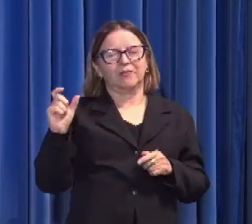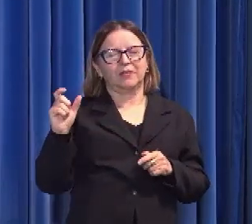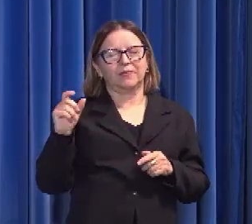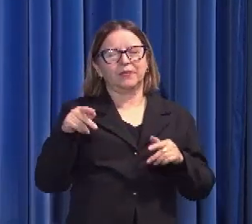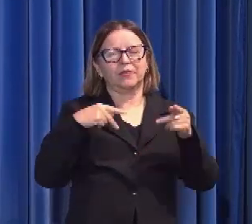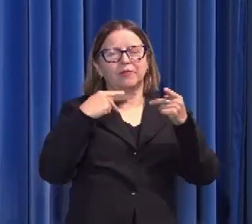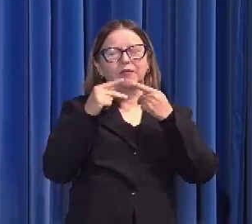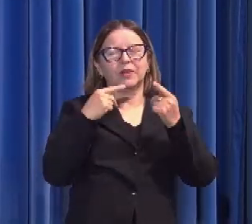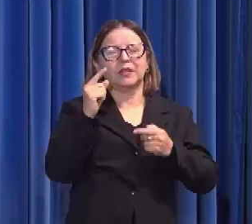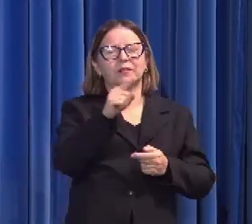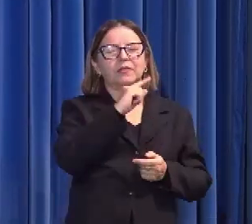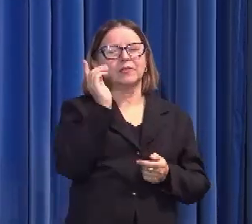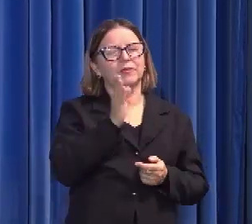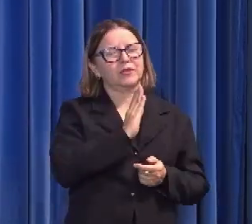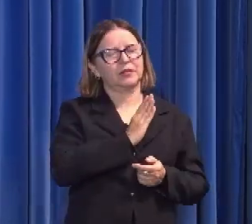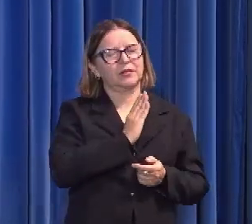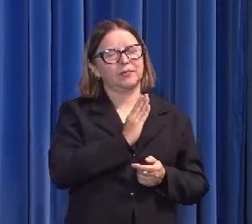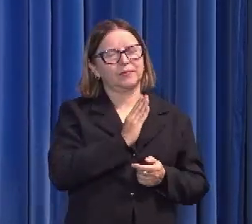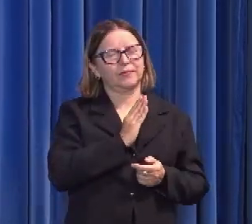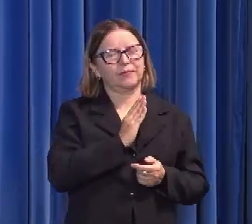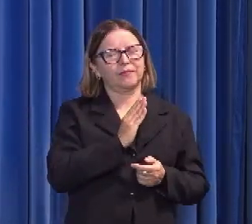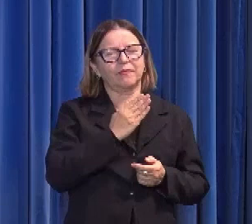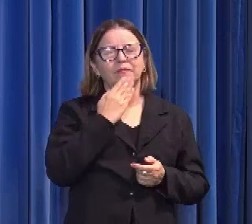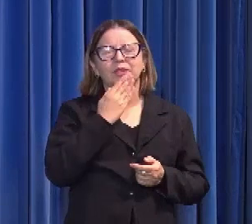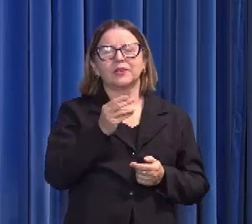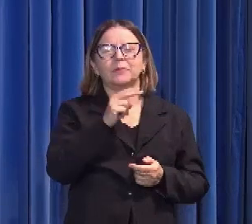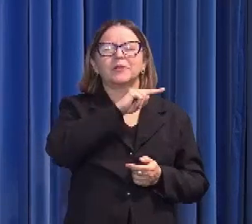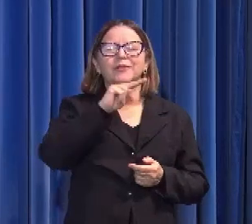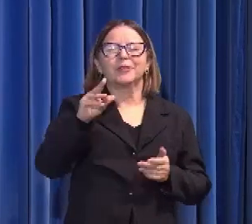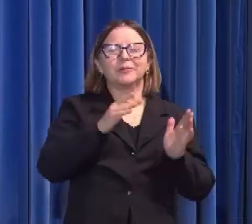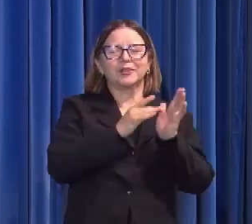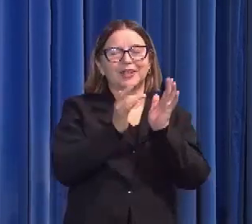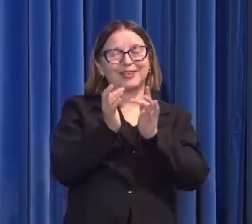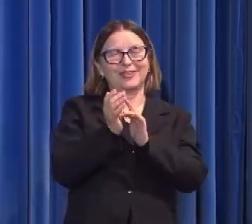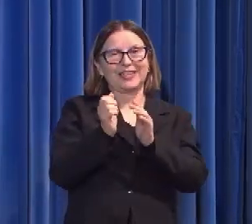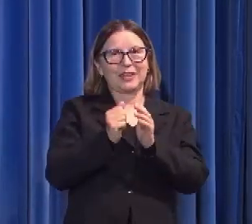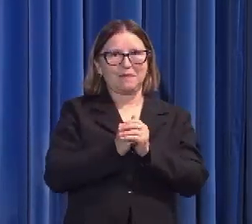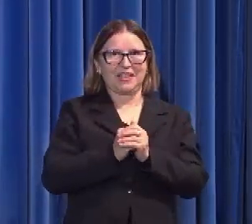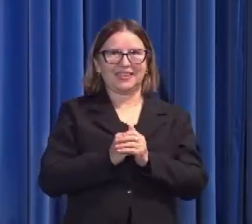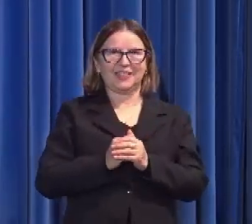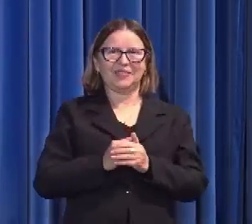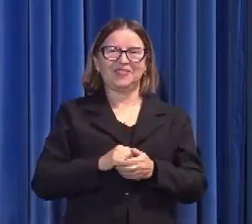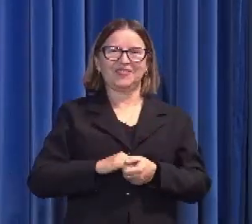conosco e nós Oramos em nome de Jesus amém